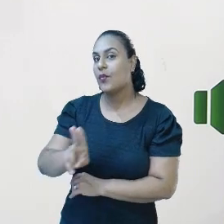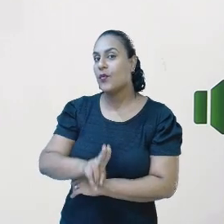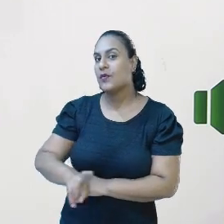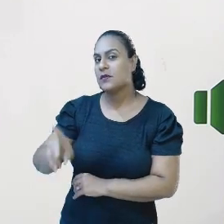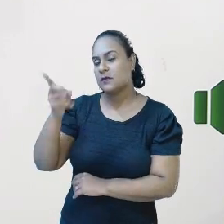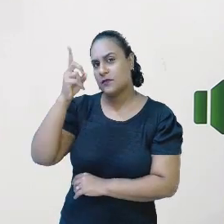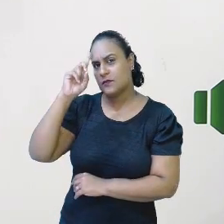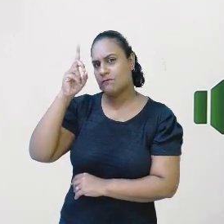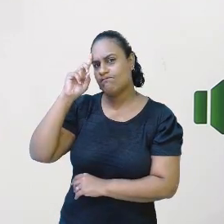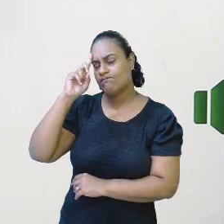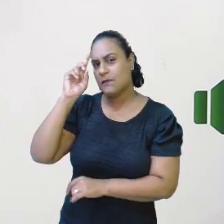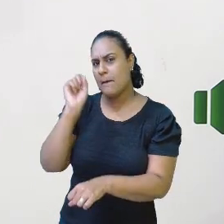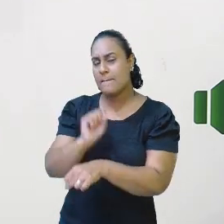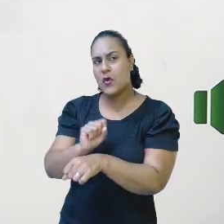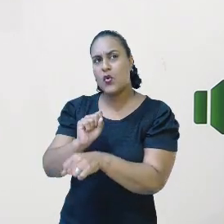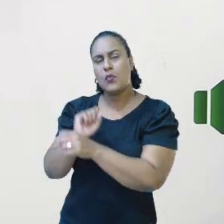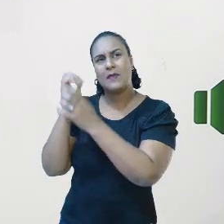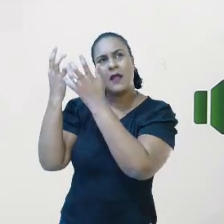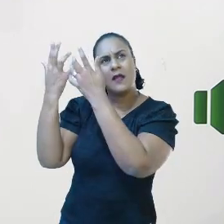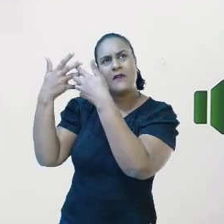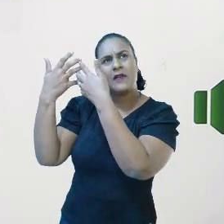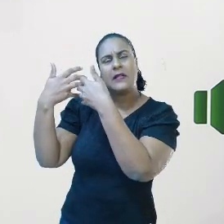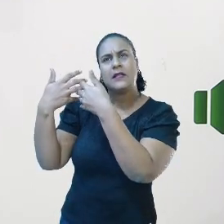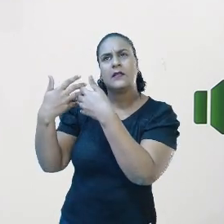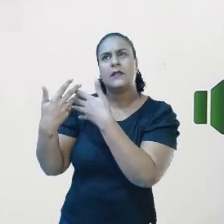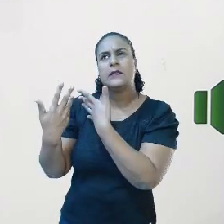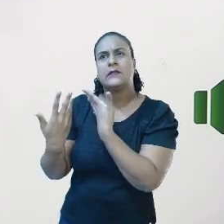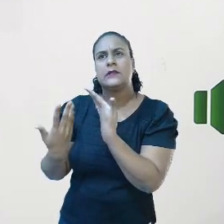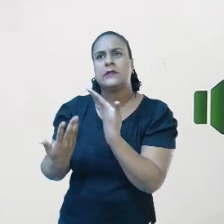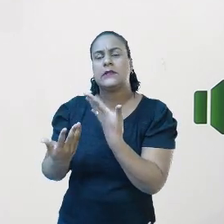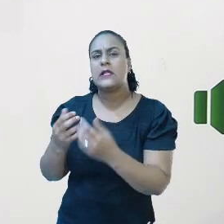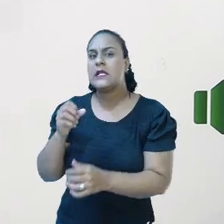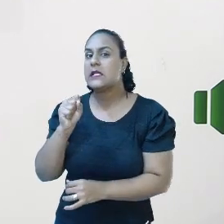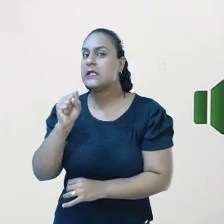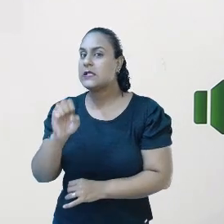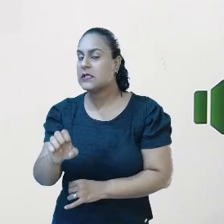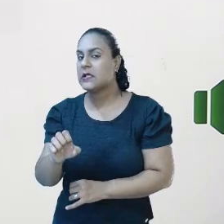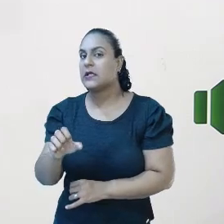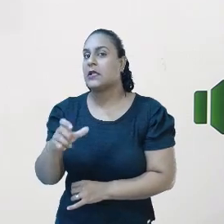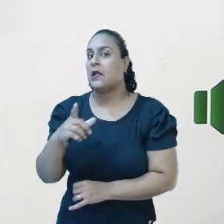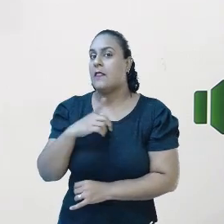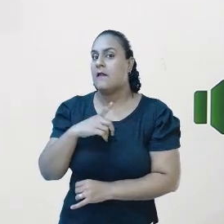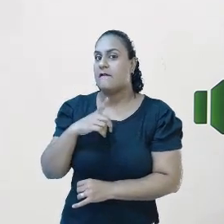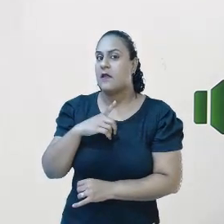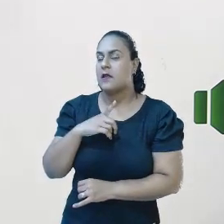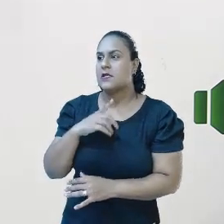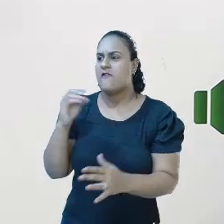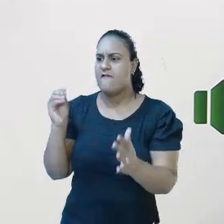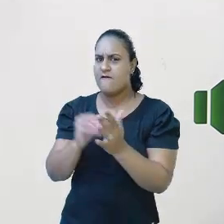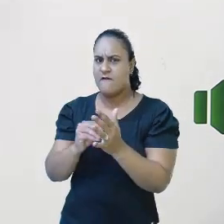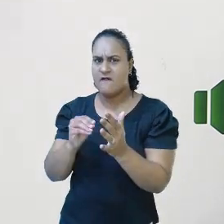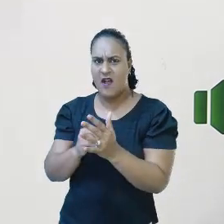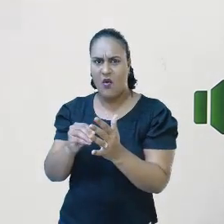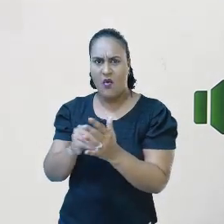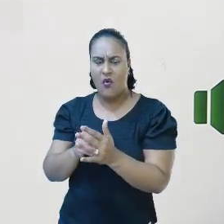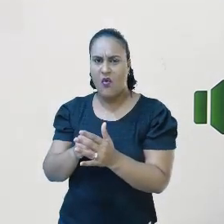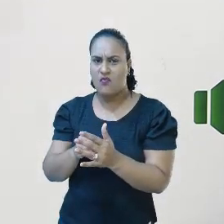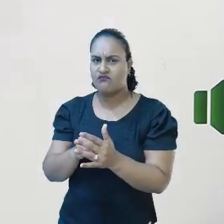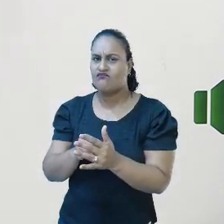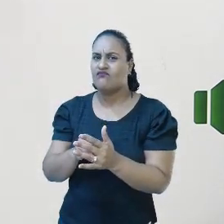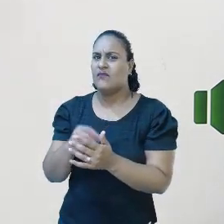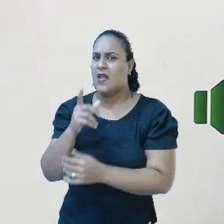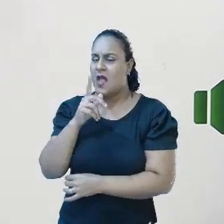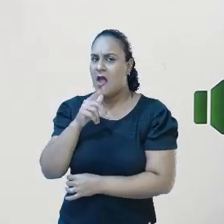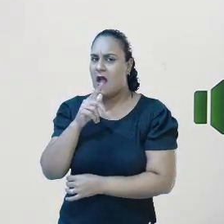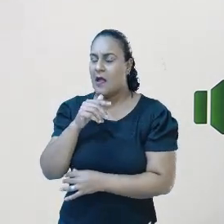dia? Você já parou para pensar como seria se tivéssemos uma grande falta de água?